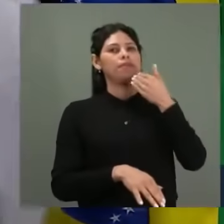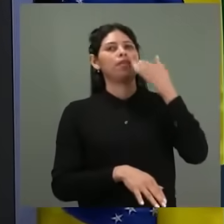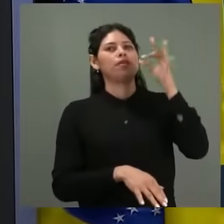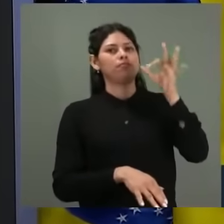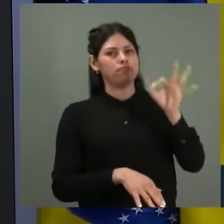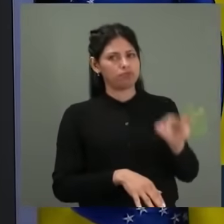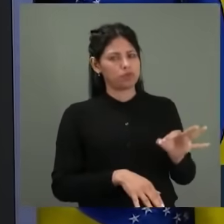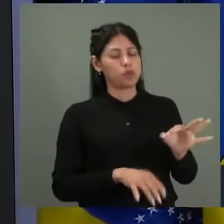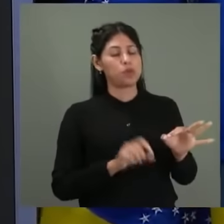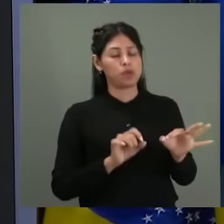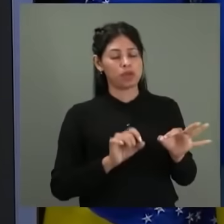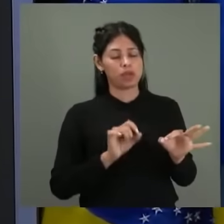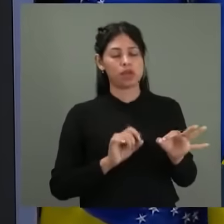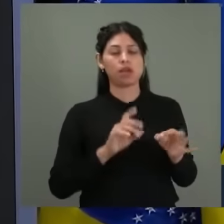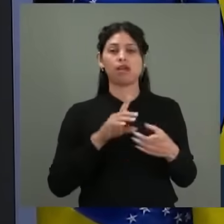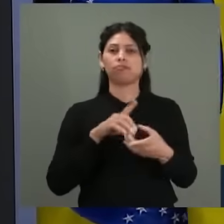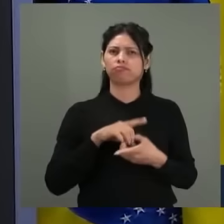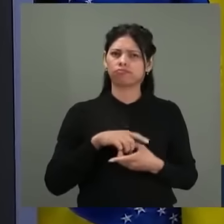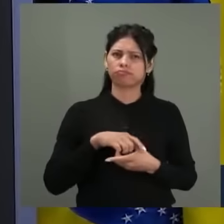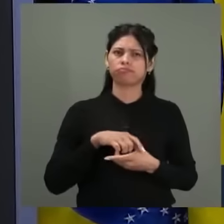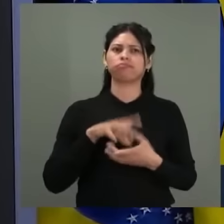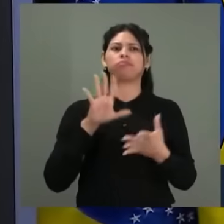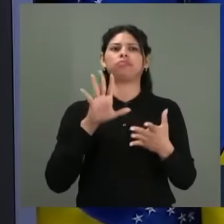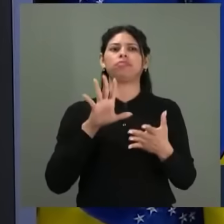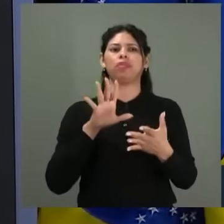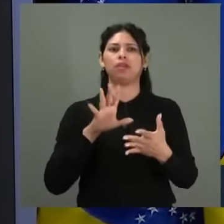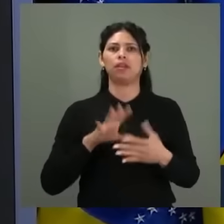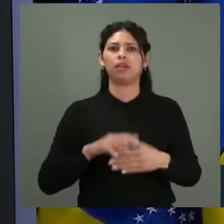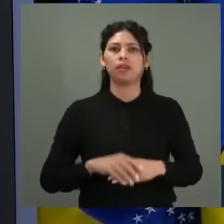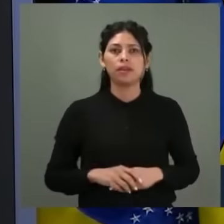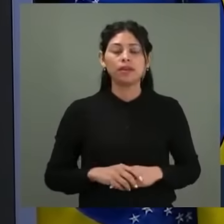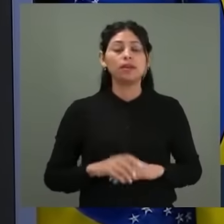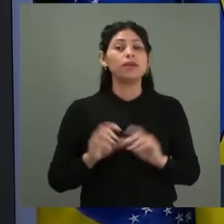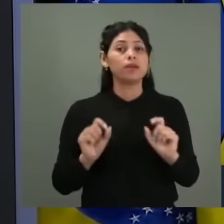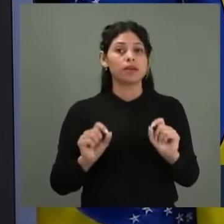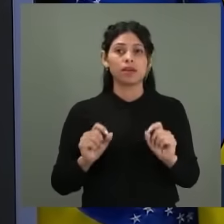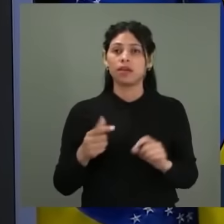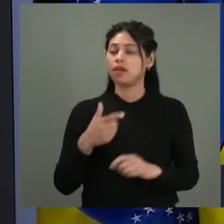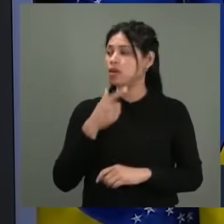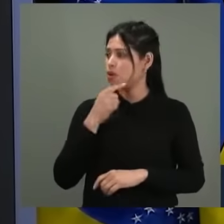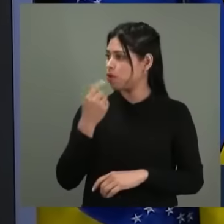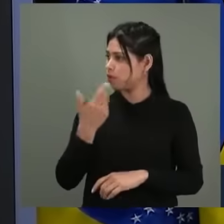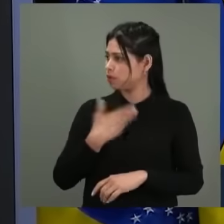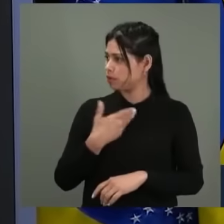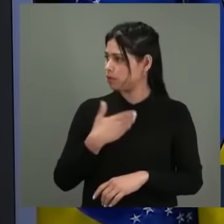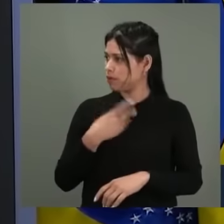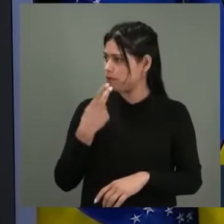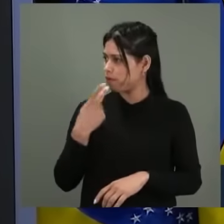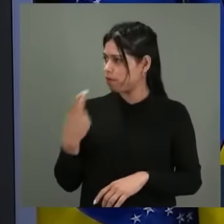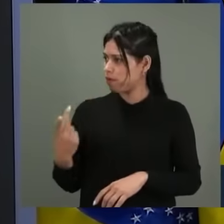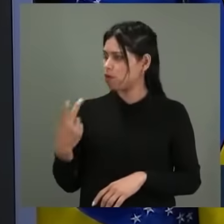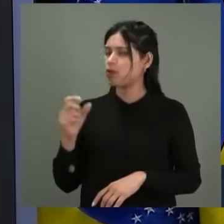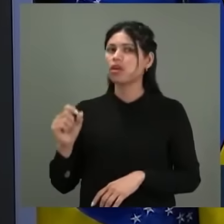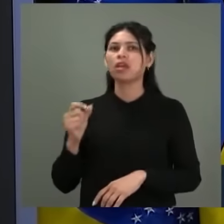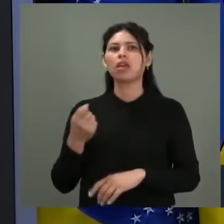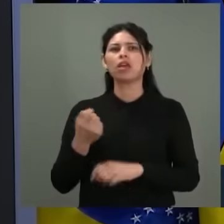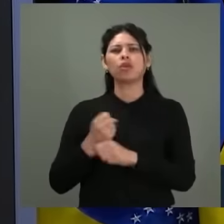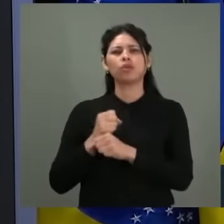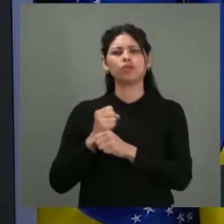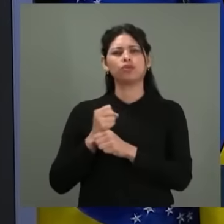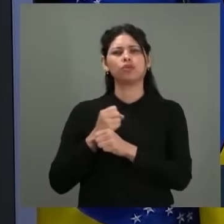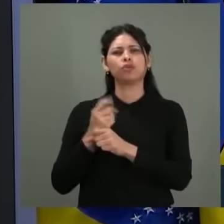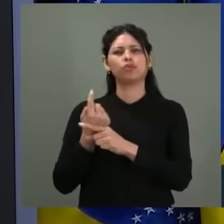à democracia. A democracia, falou um colega há pouco, estava por um fio nos anos